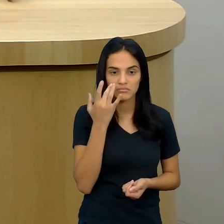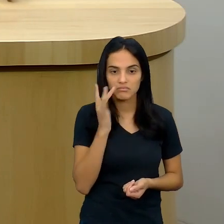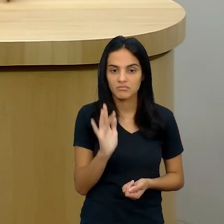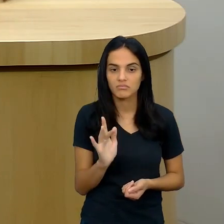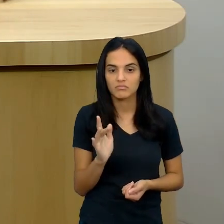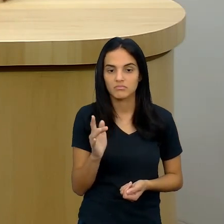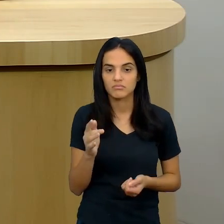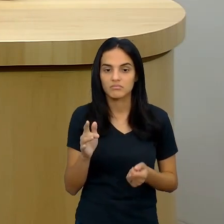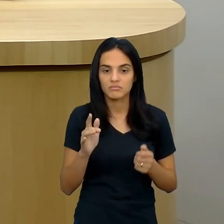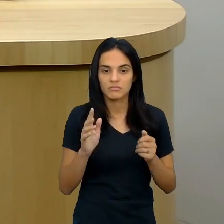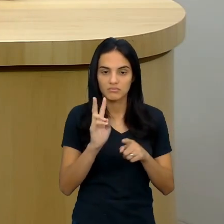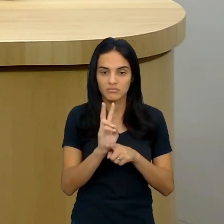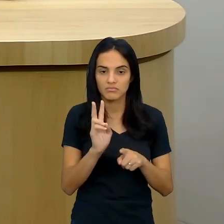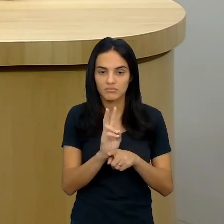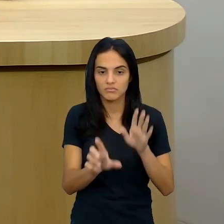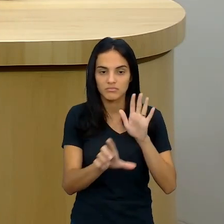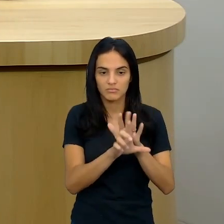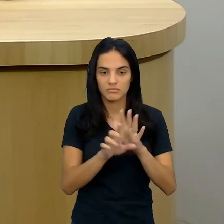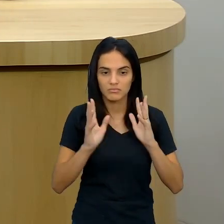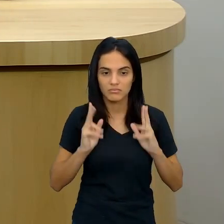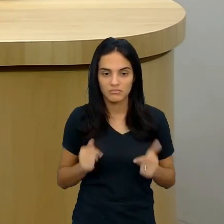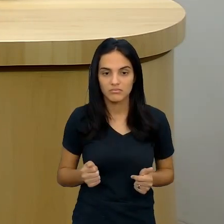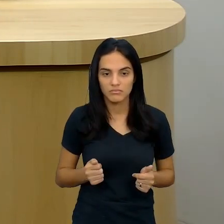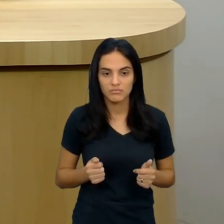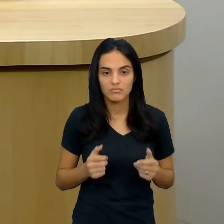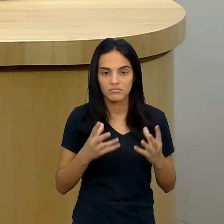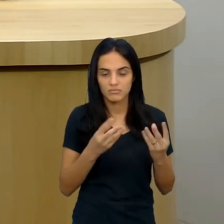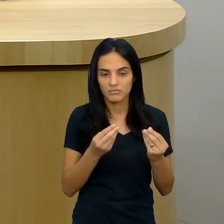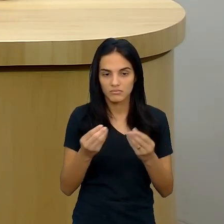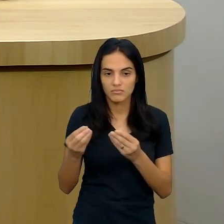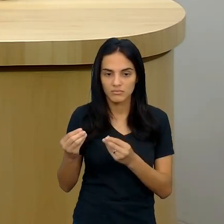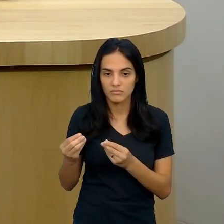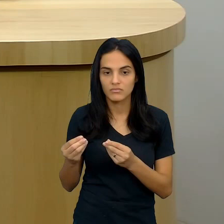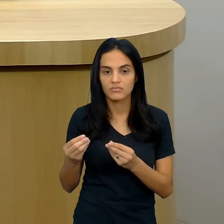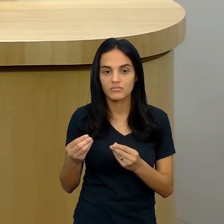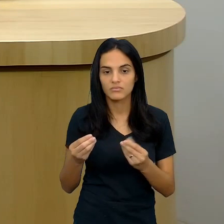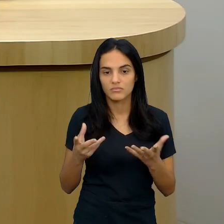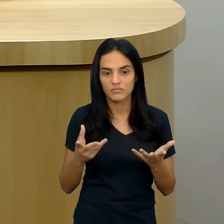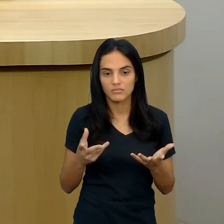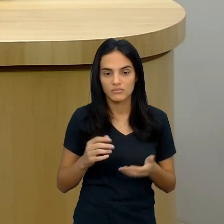A legislação sanitária brasileira é uma legislação muito